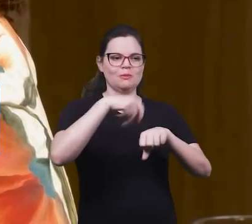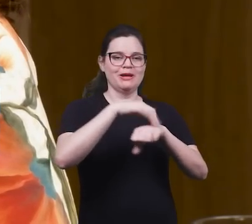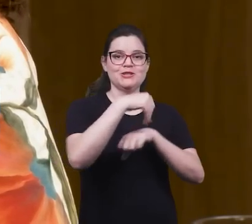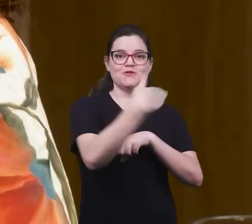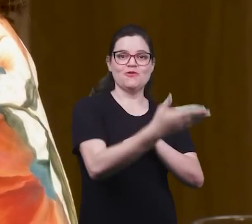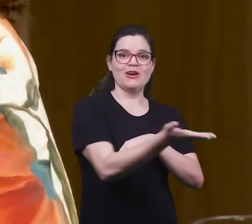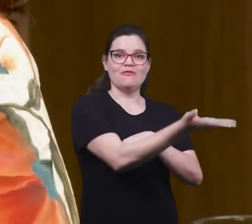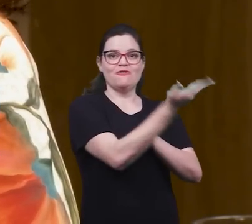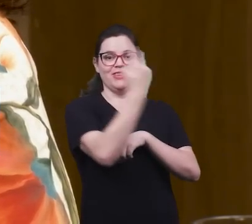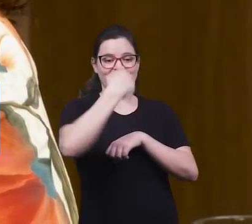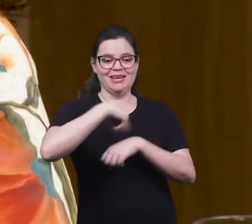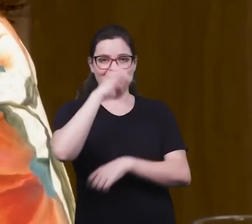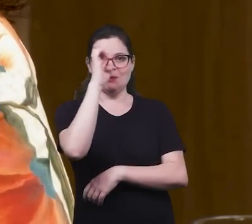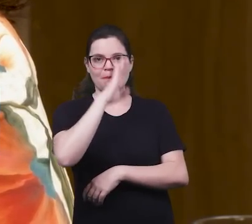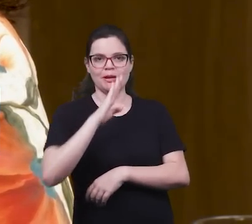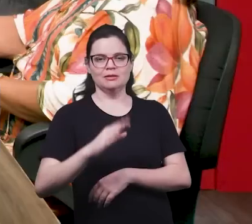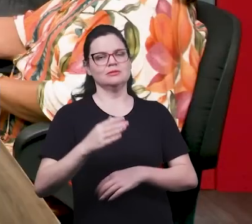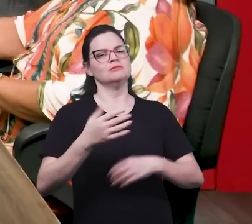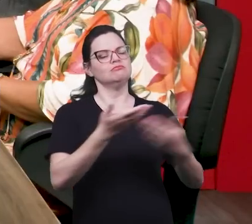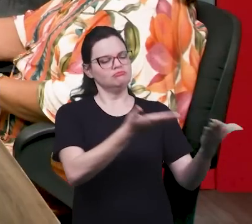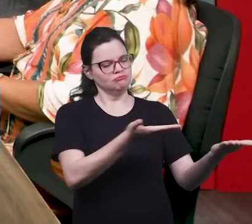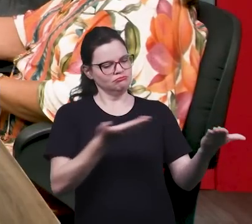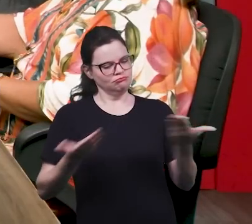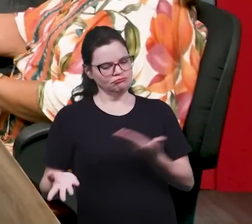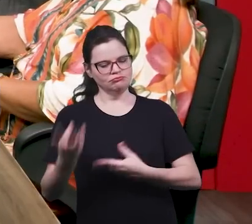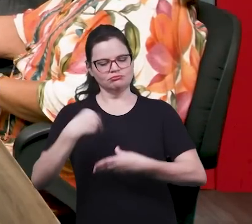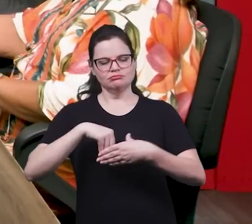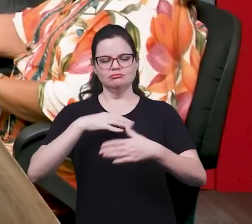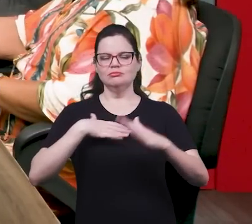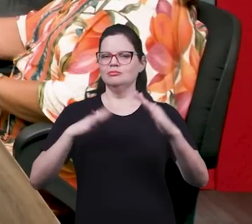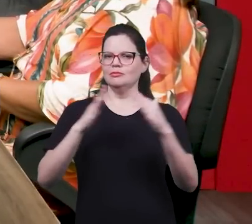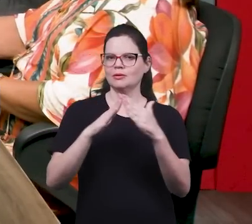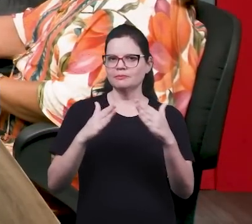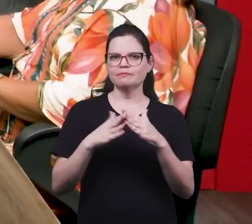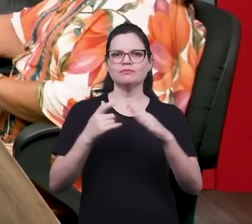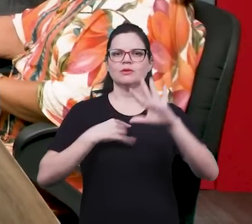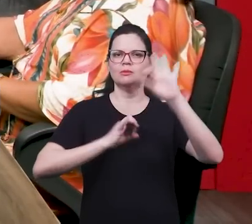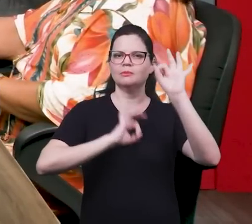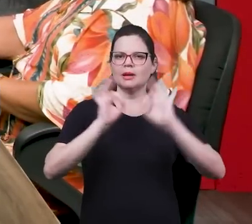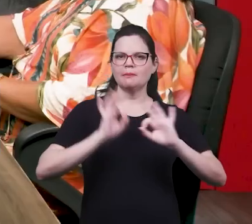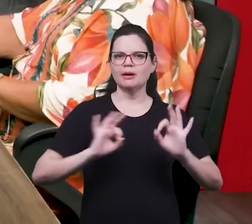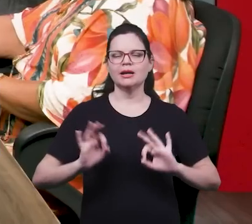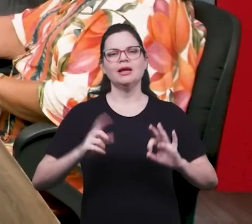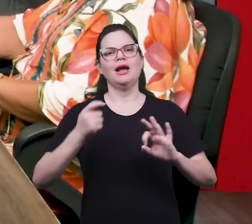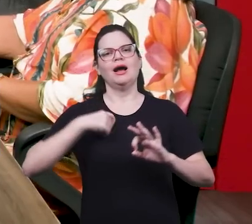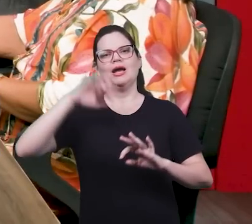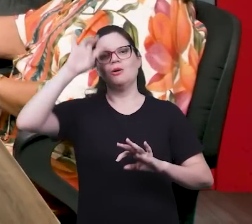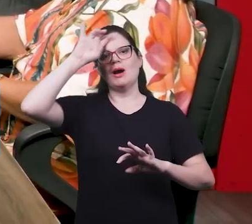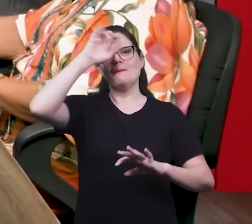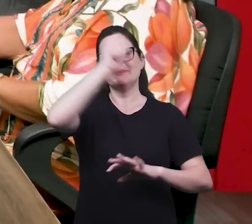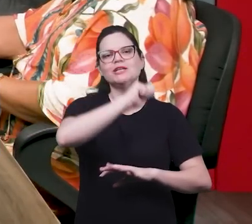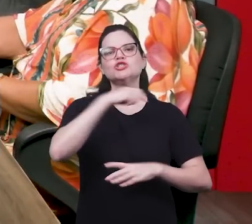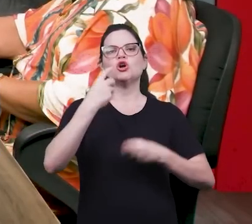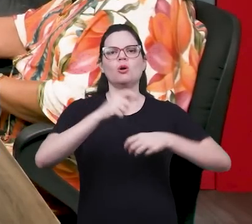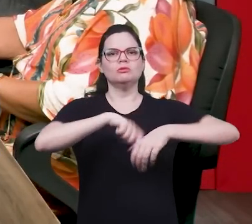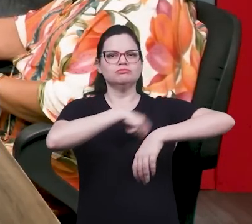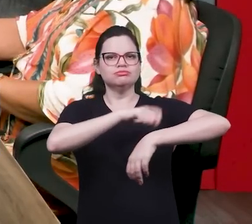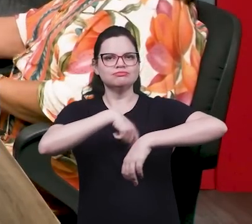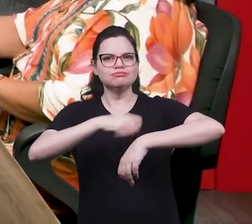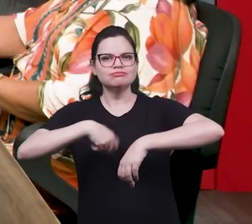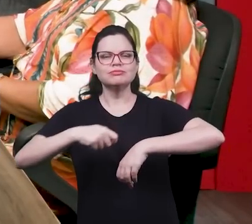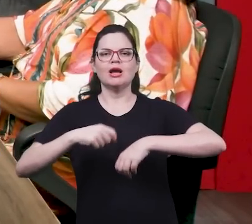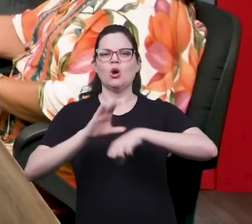pastores que chegavam, né? Tratava bem os estrangeiros, né? Eu procurei fazer assim os cursinhos de culinária para poder ajudar nisso,